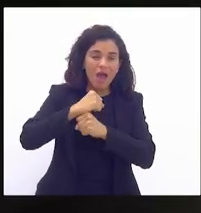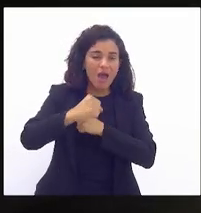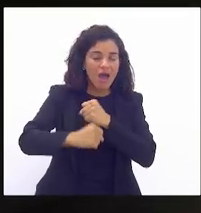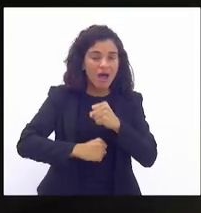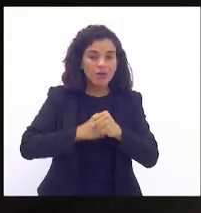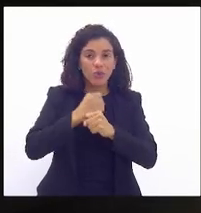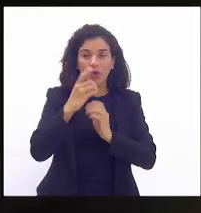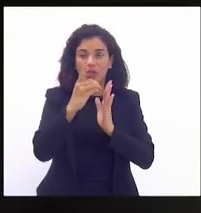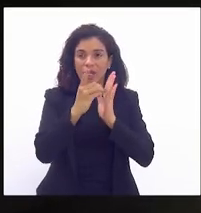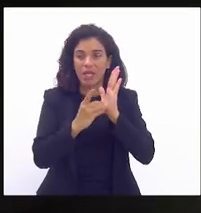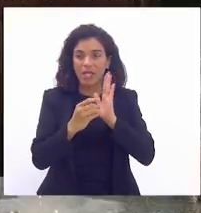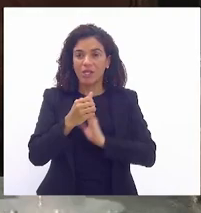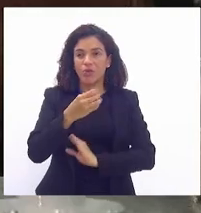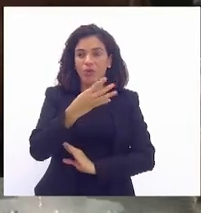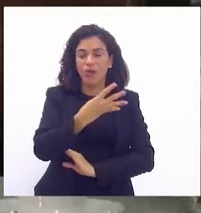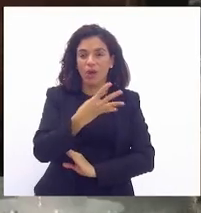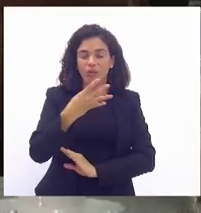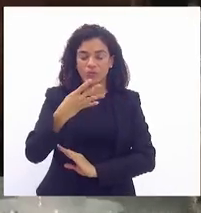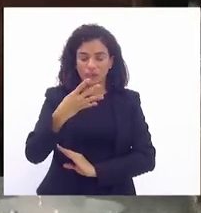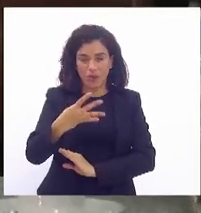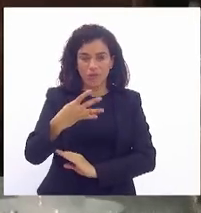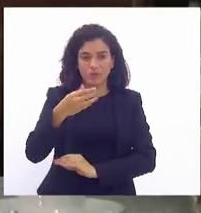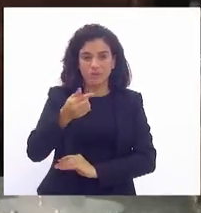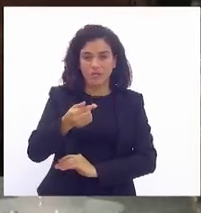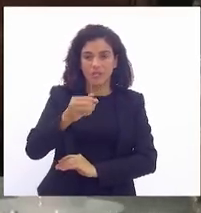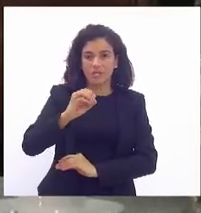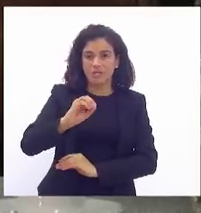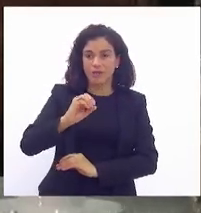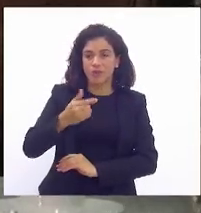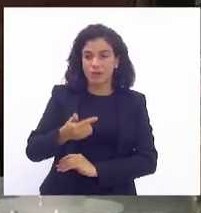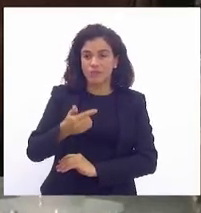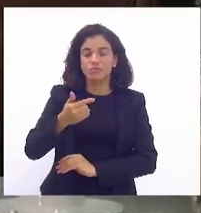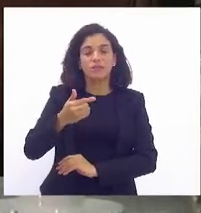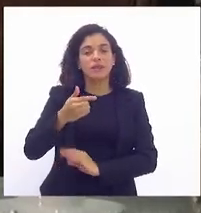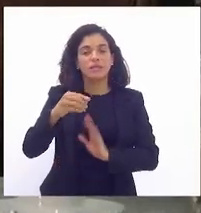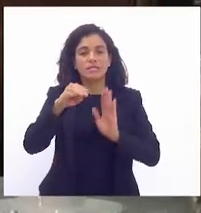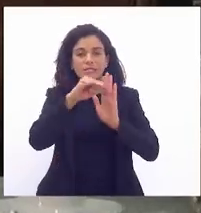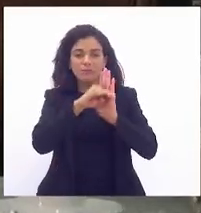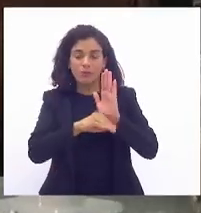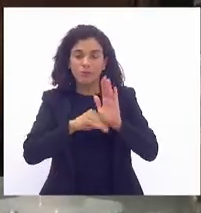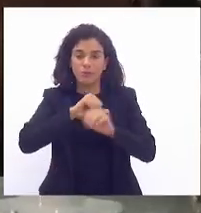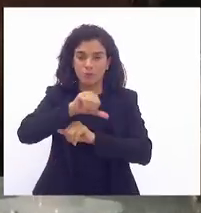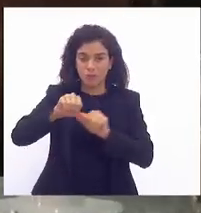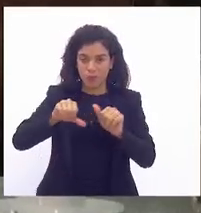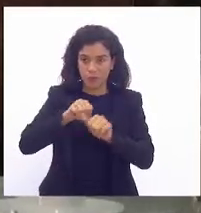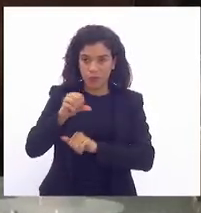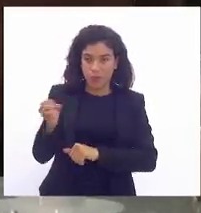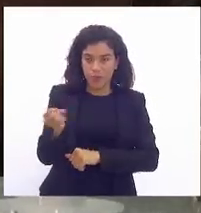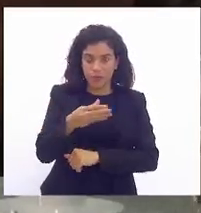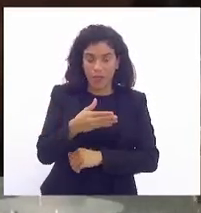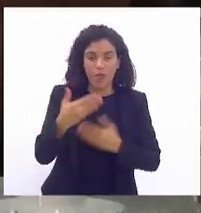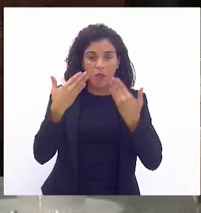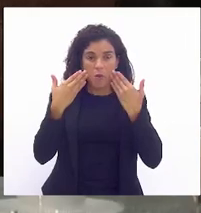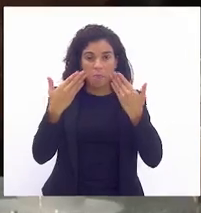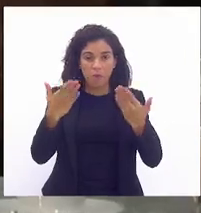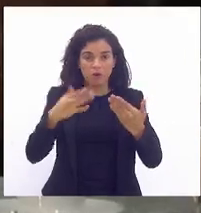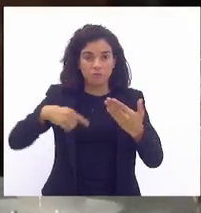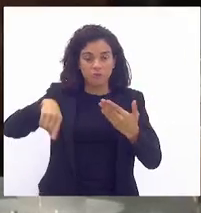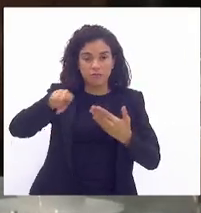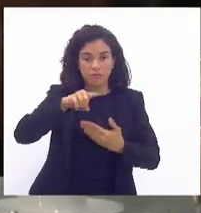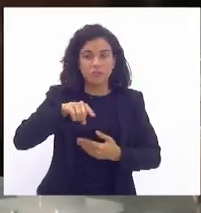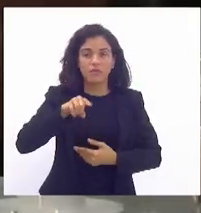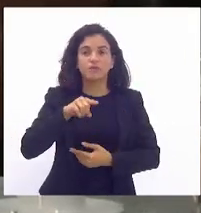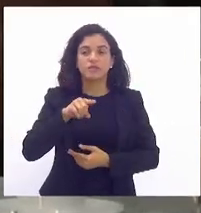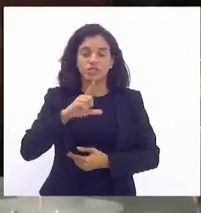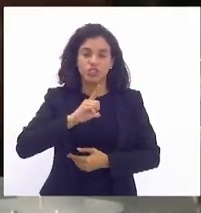decreto 44072, de 2013, esses padrões foram atualizados. Aí eu trago aqui o padrão que tinha